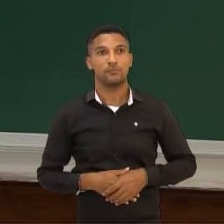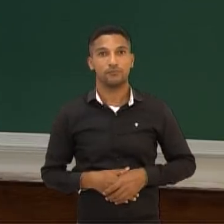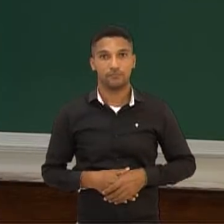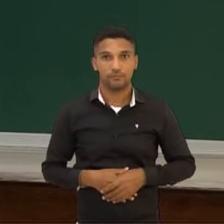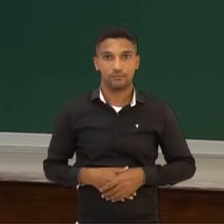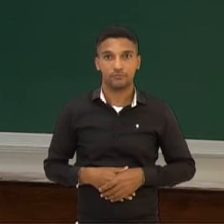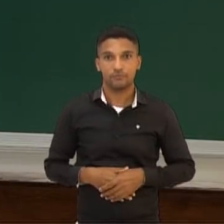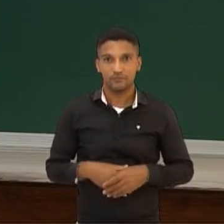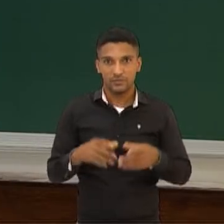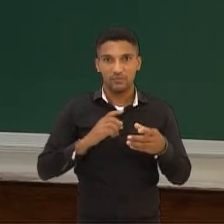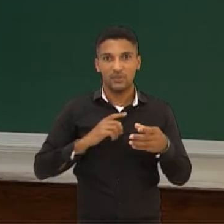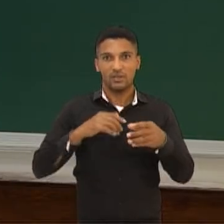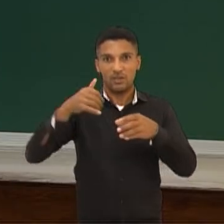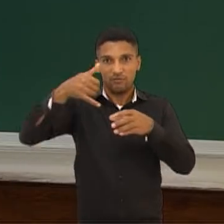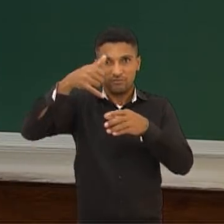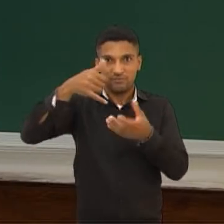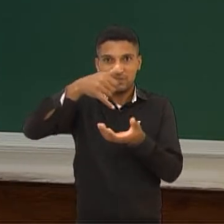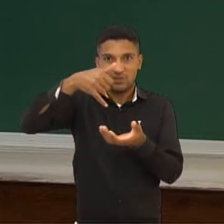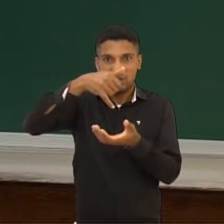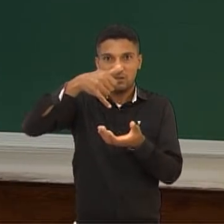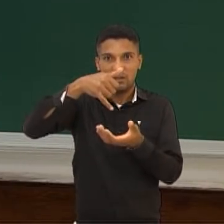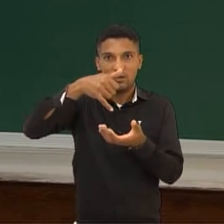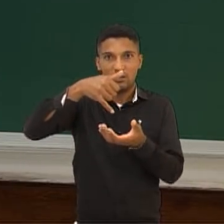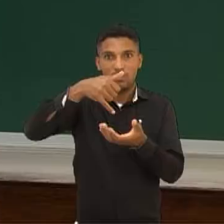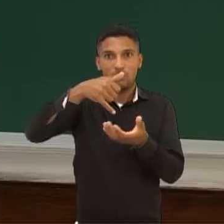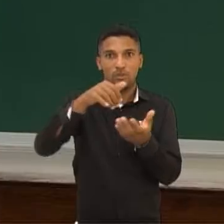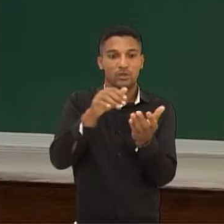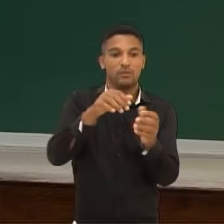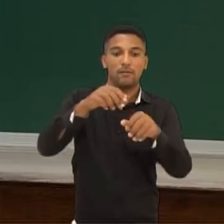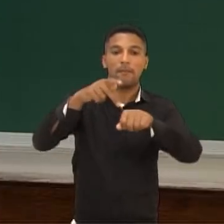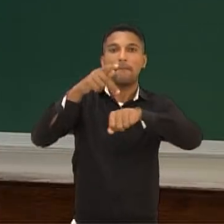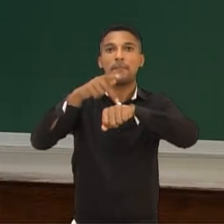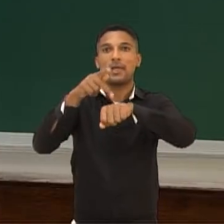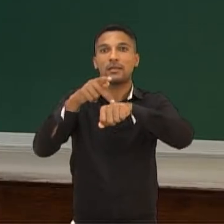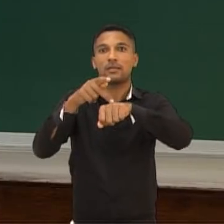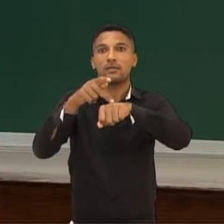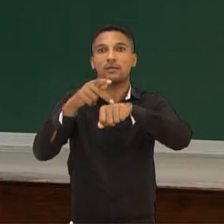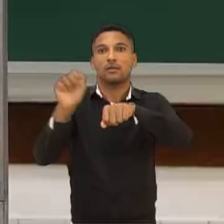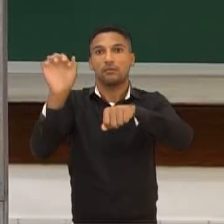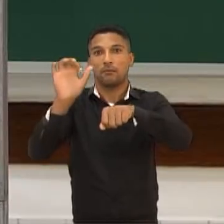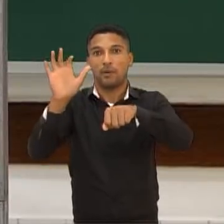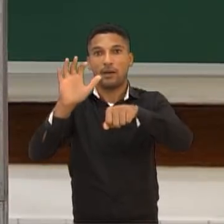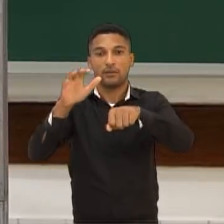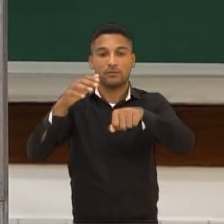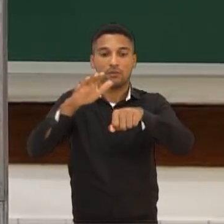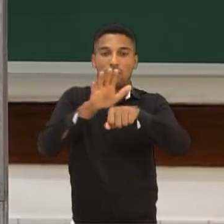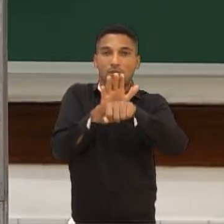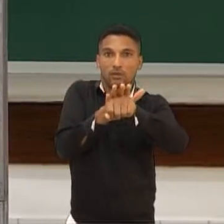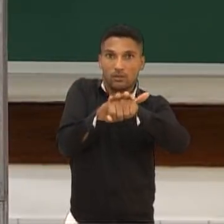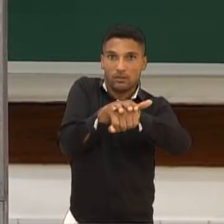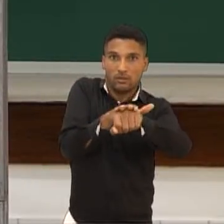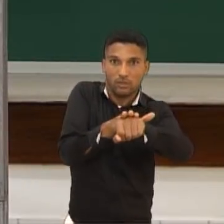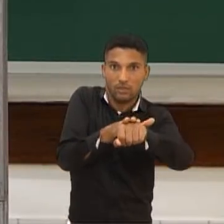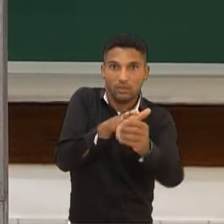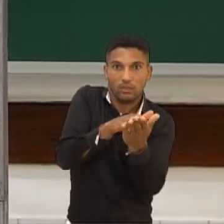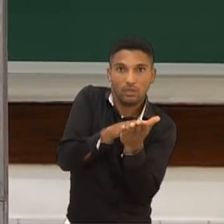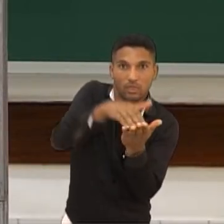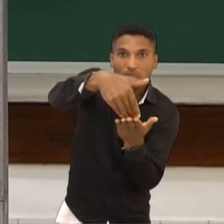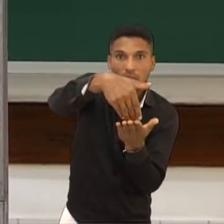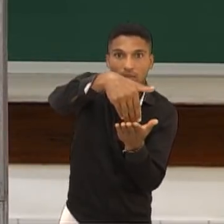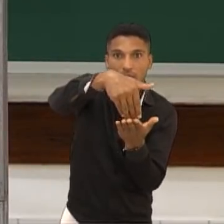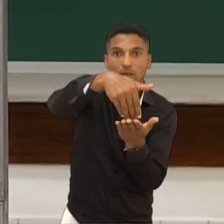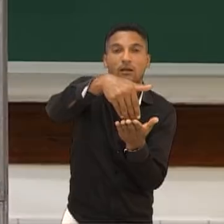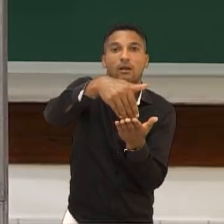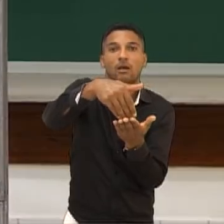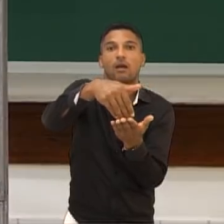esse processo gorduroso vai deixar a imagem ali gravada nessa pedra, né? Então é assim que a artista Rosana Paulino fez a